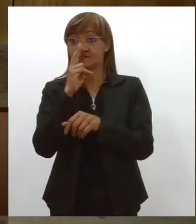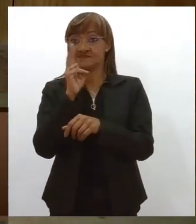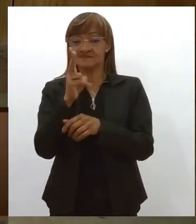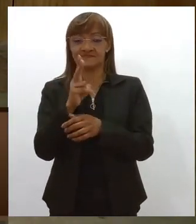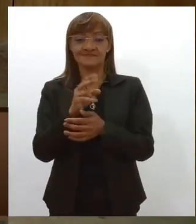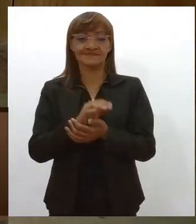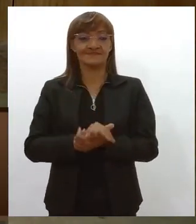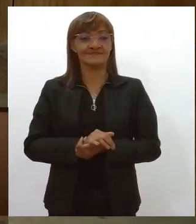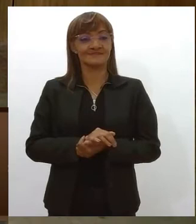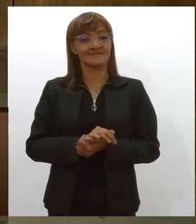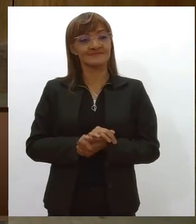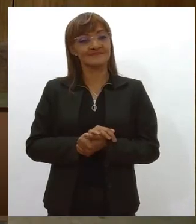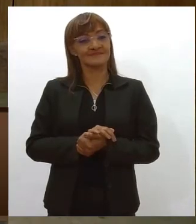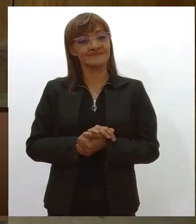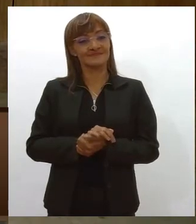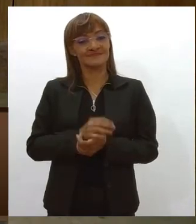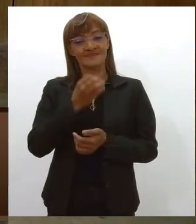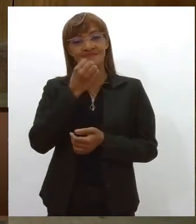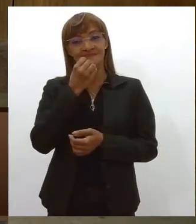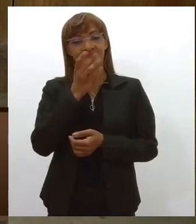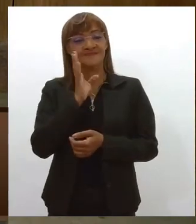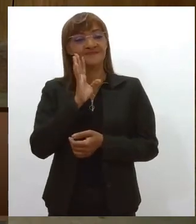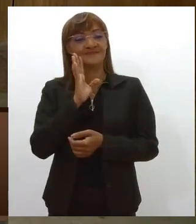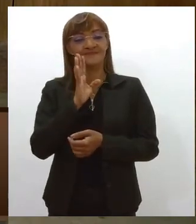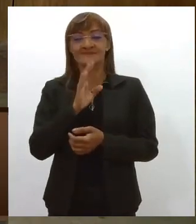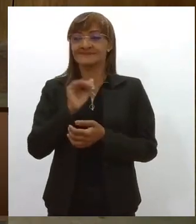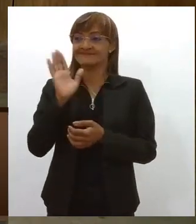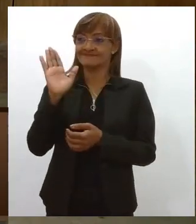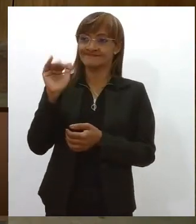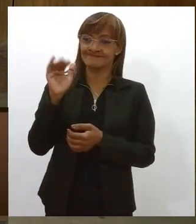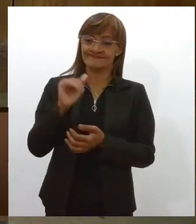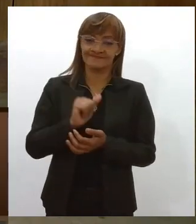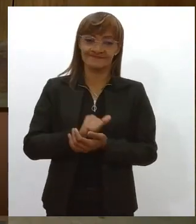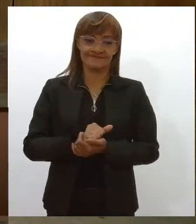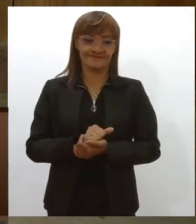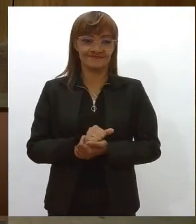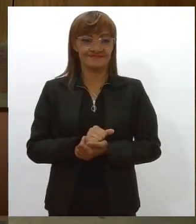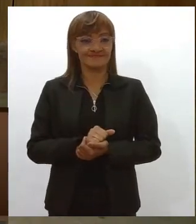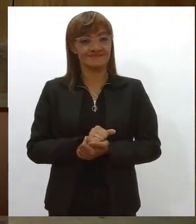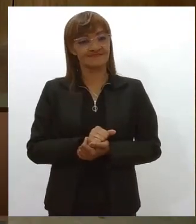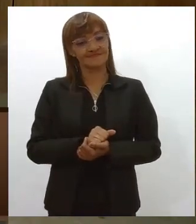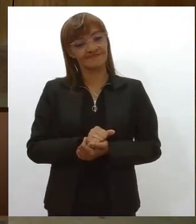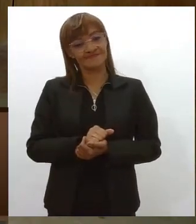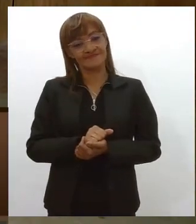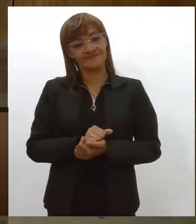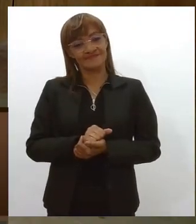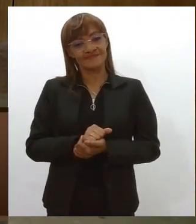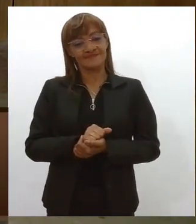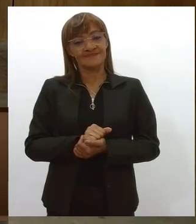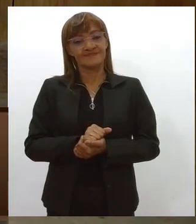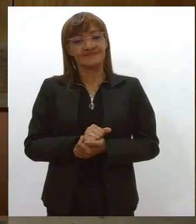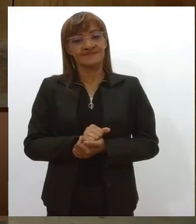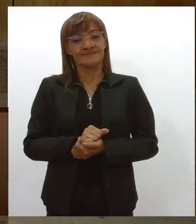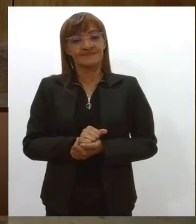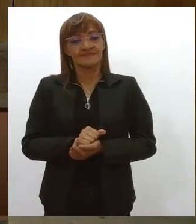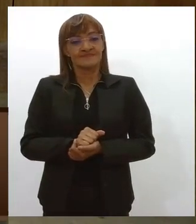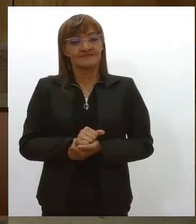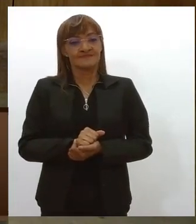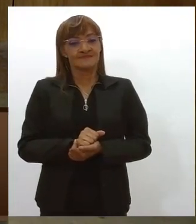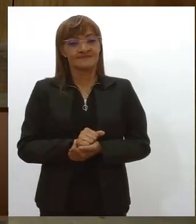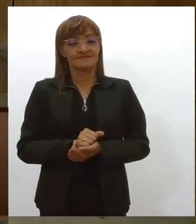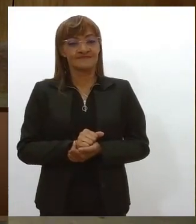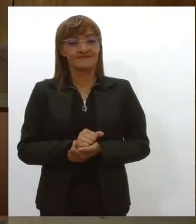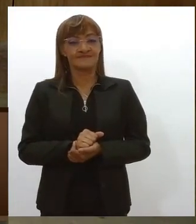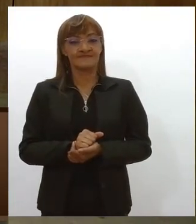Muito bem. A audiência aí do pessoal. Até a próxima, doutora. Jogando até. Tchau, fique com Deus. Boa sorte. Amém. Sara Medeiros, fim